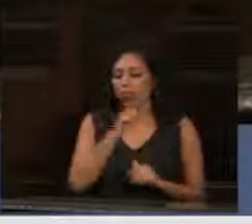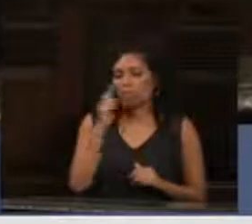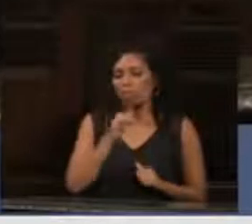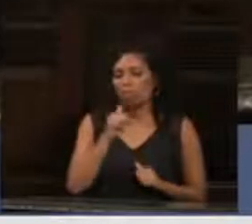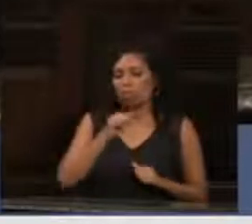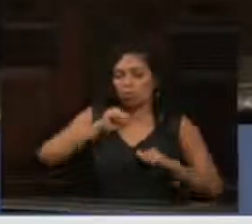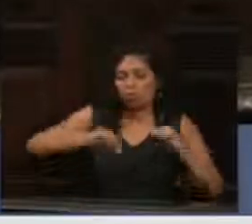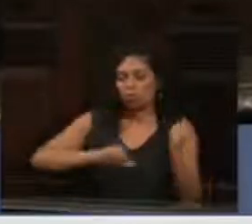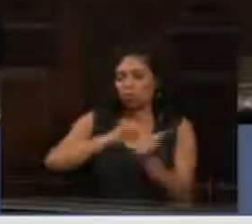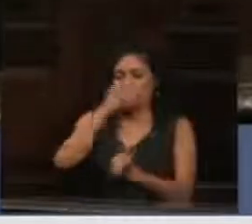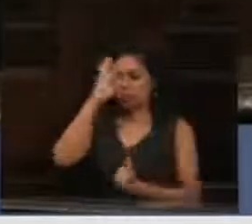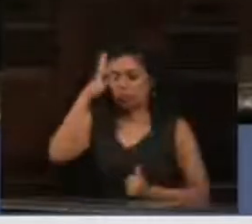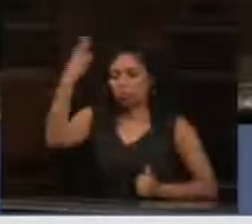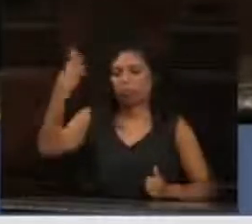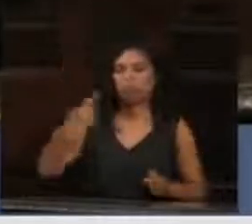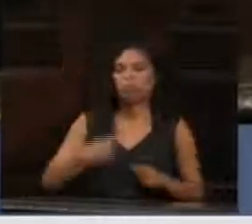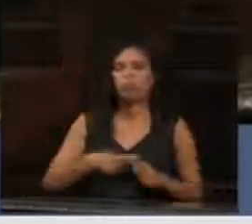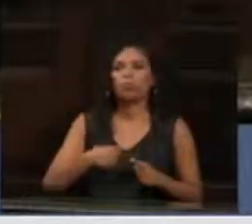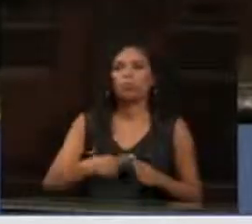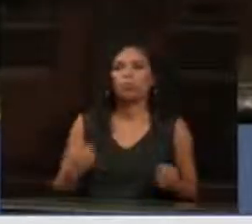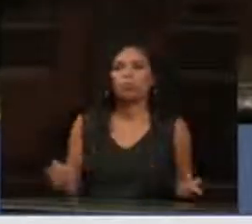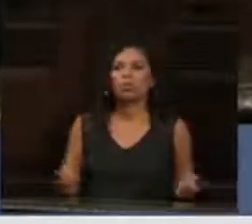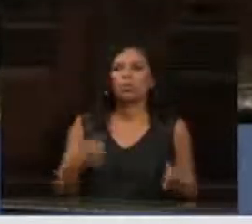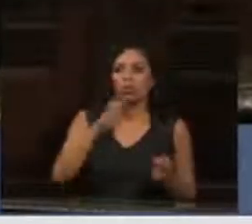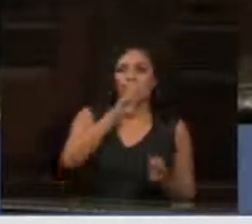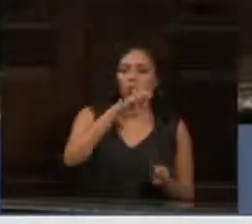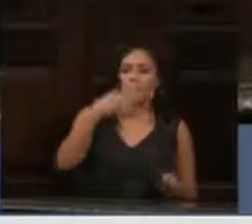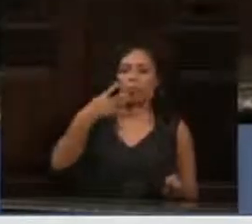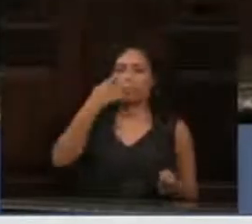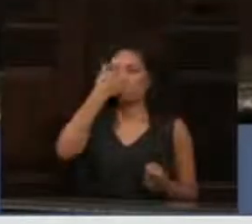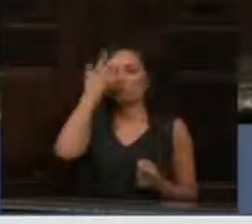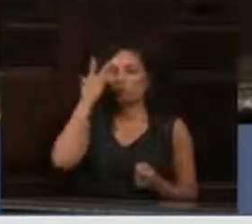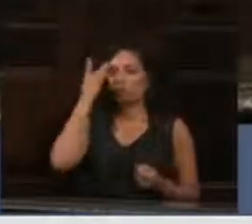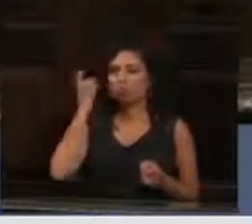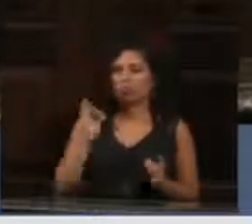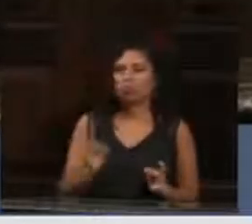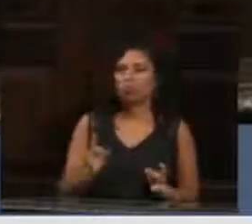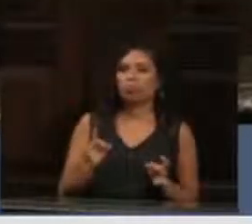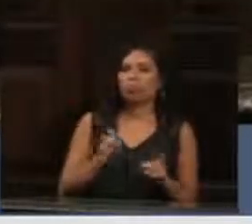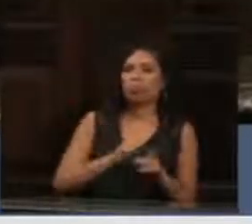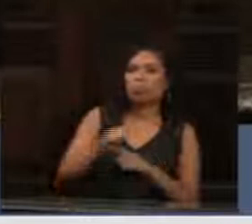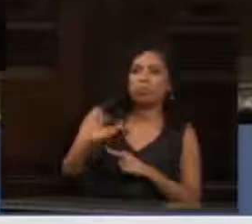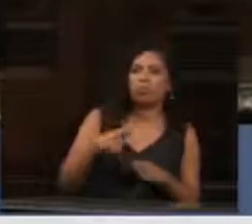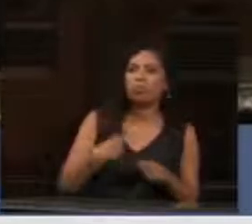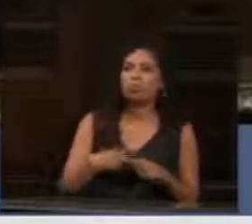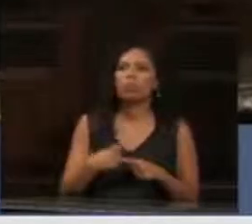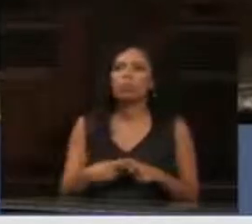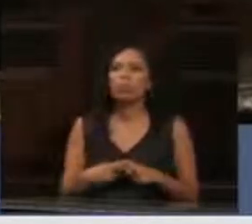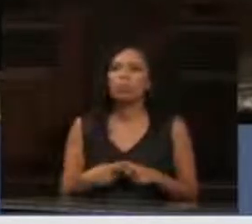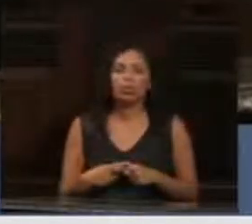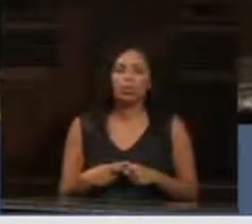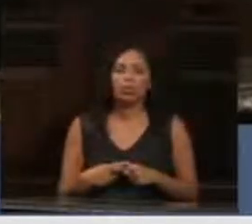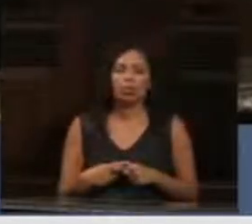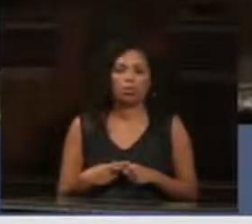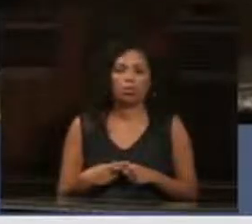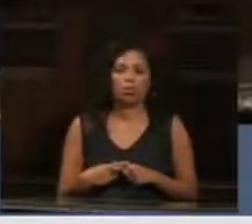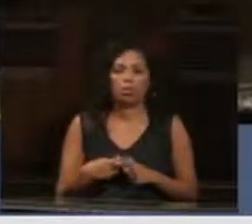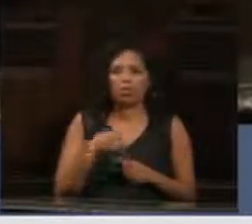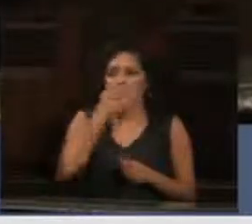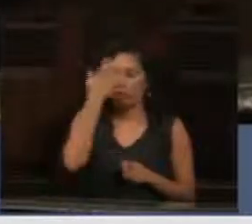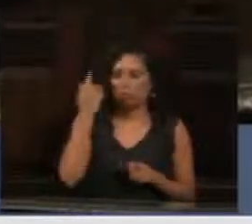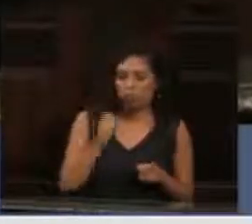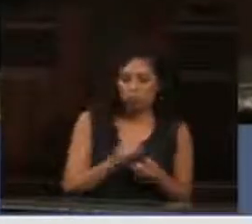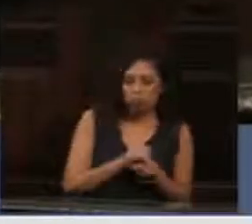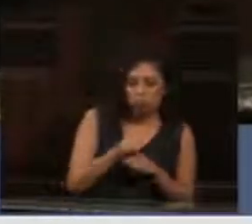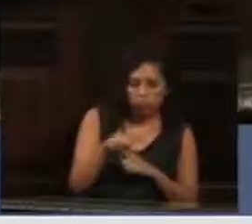outra, de uma demissão de grande monta, que não é apenas uma demissão em si mesma, é uma demissão que fere